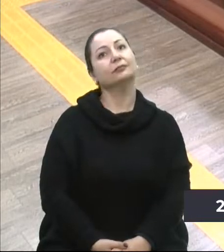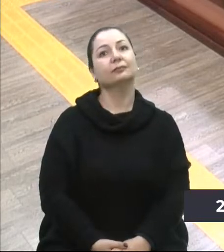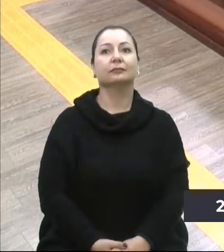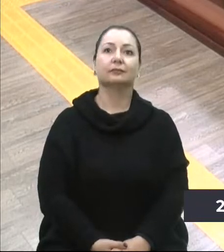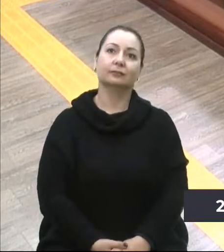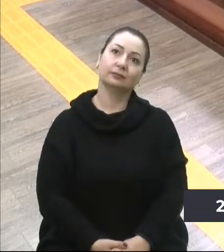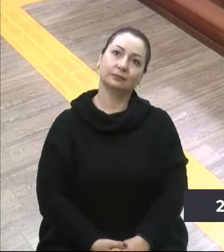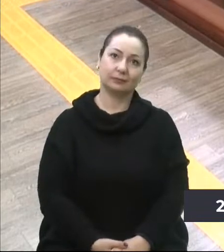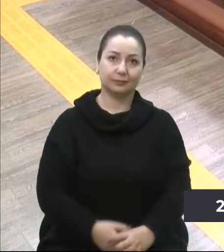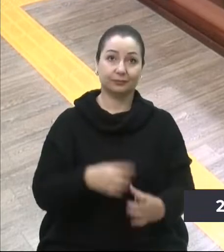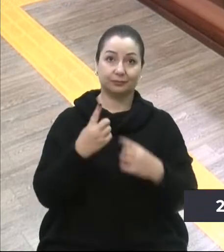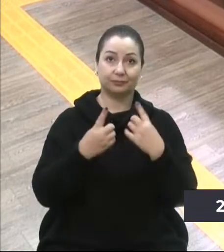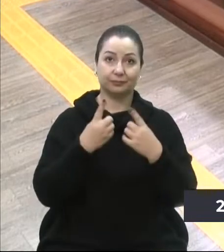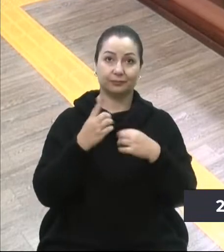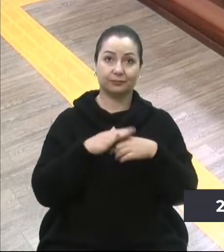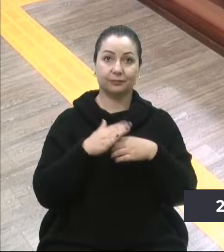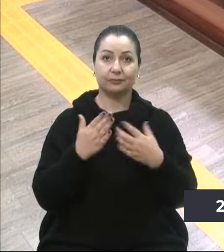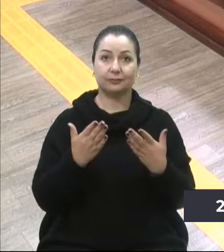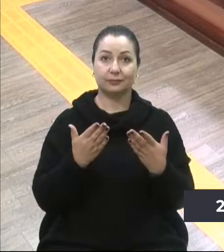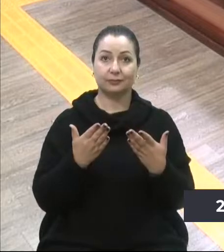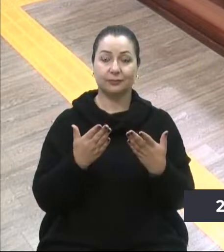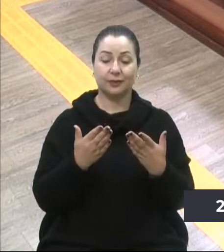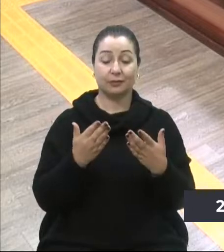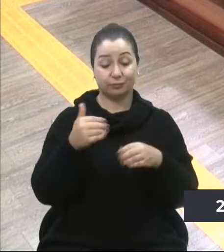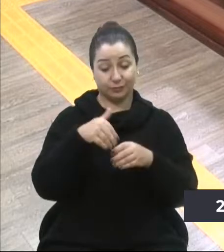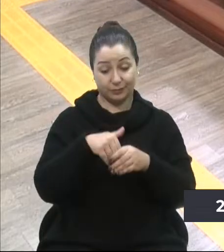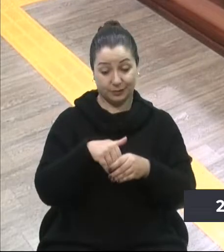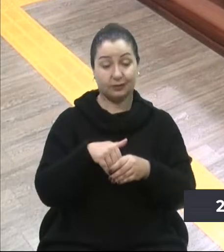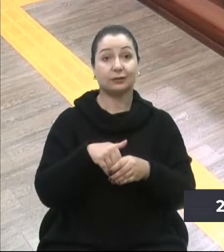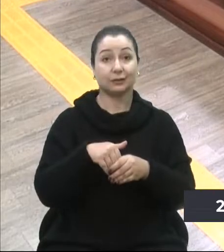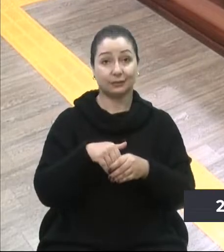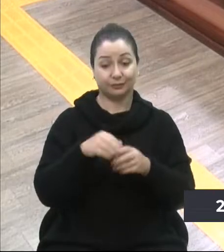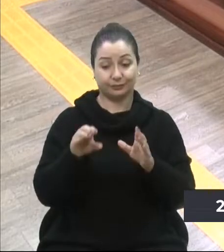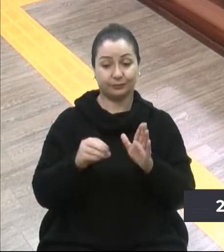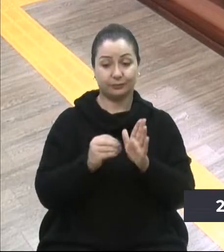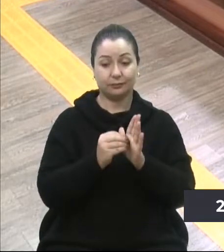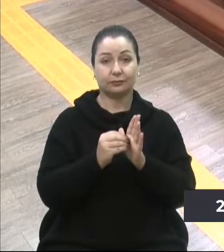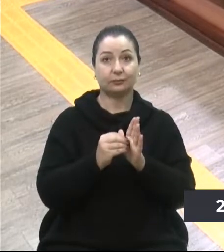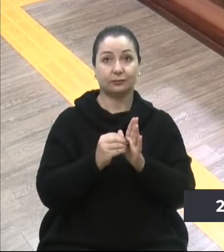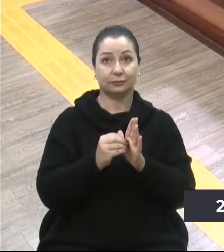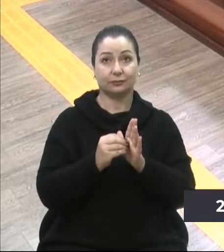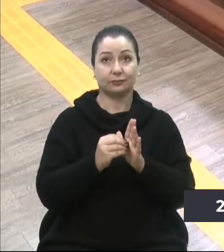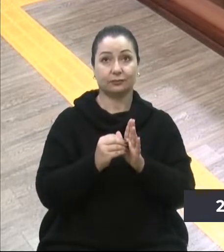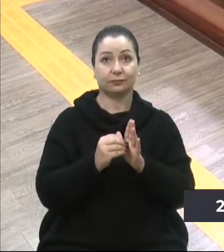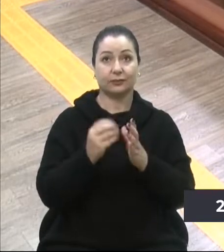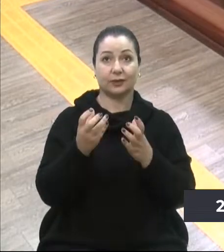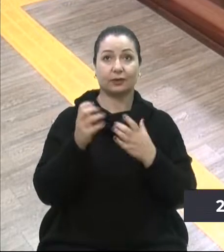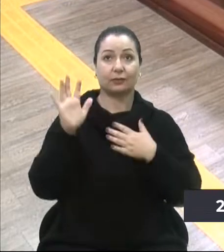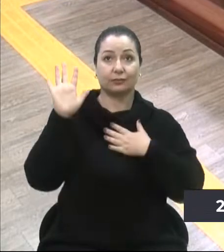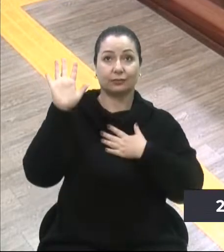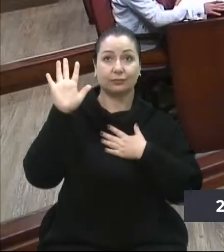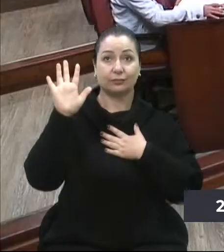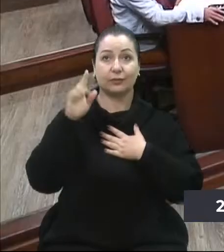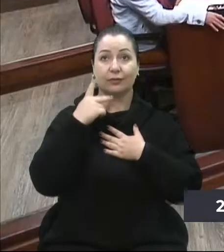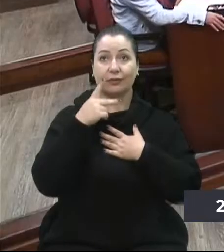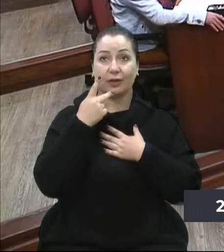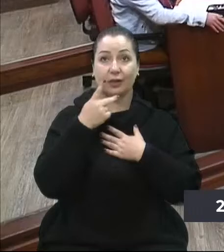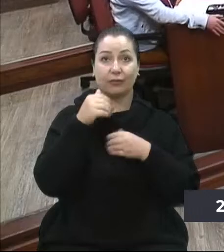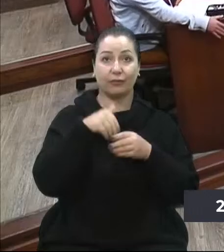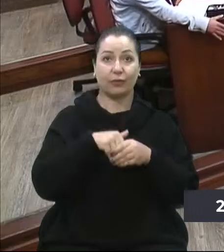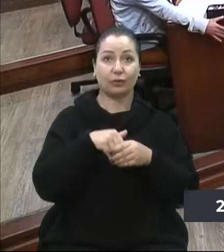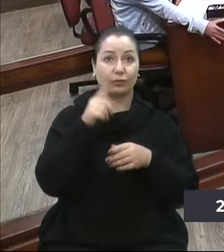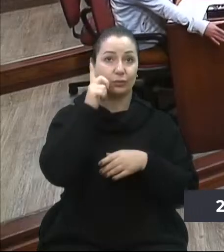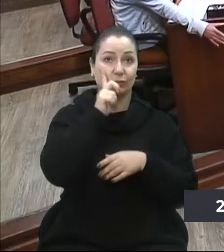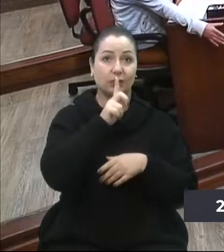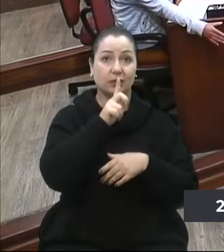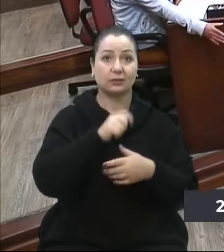Ninguém mais? Então, em votação, a emenda aditiva 1. Para declarar voto. Para declarar o voto, vereador Lucas.